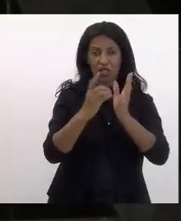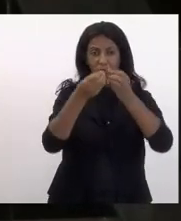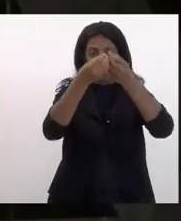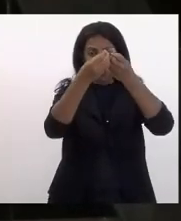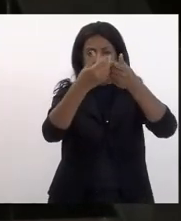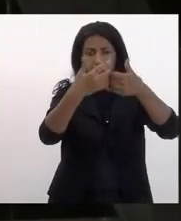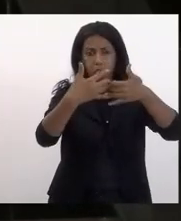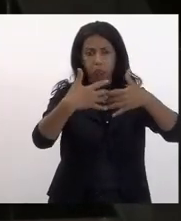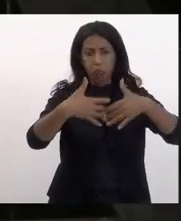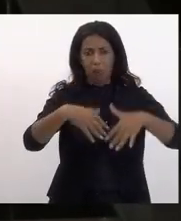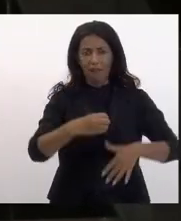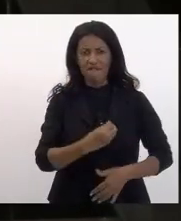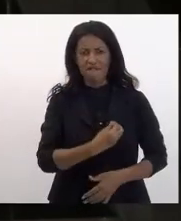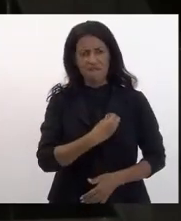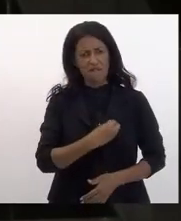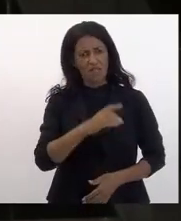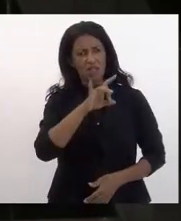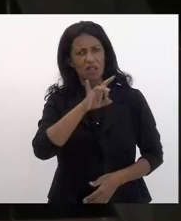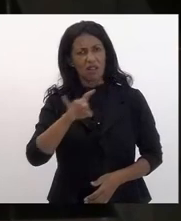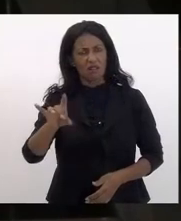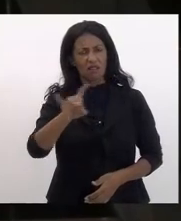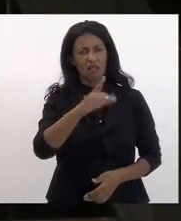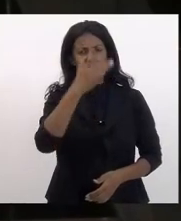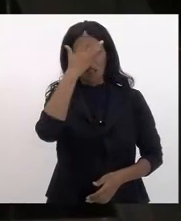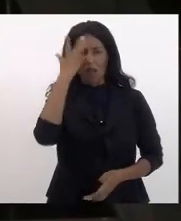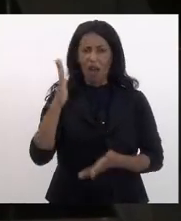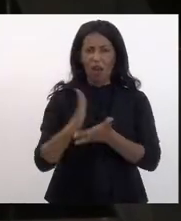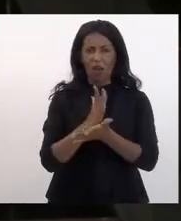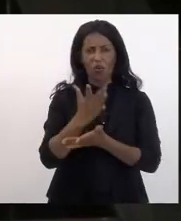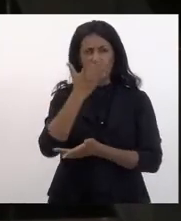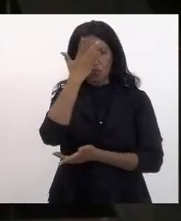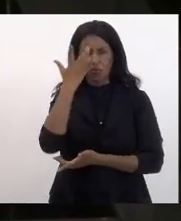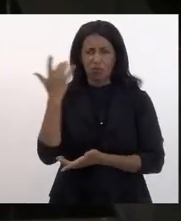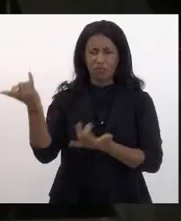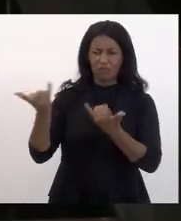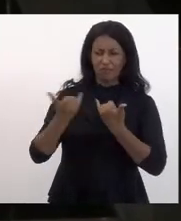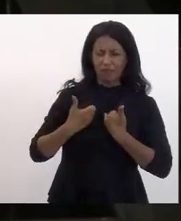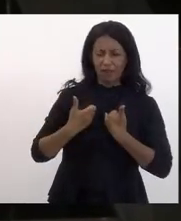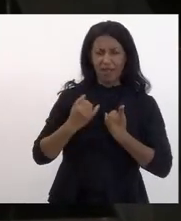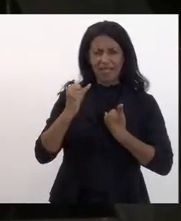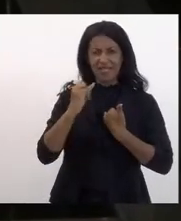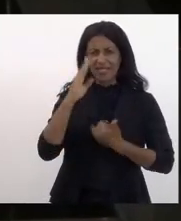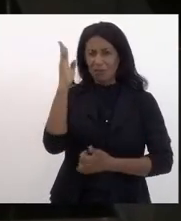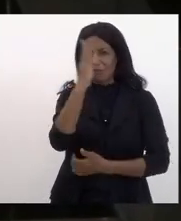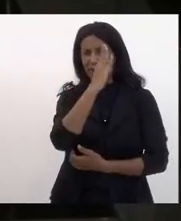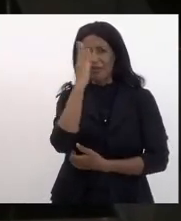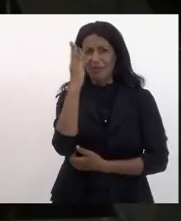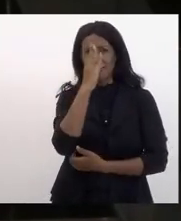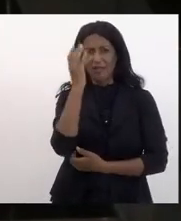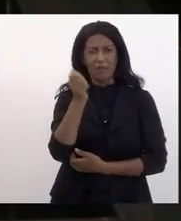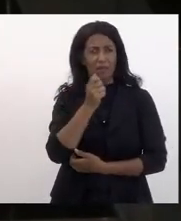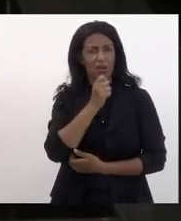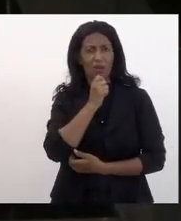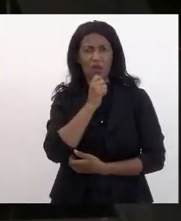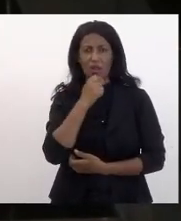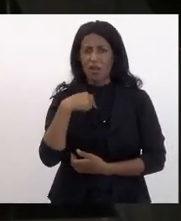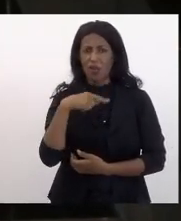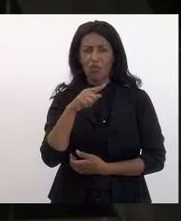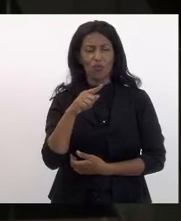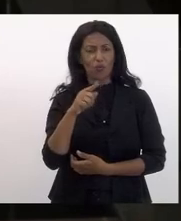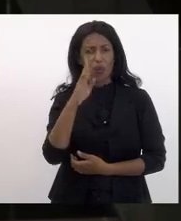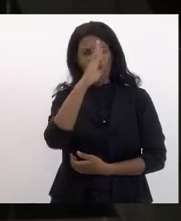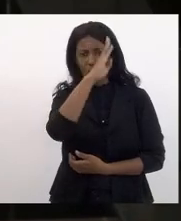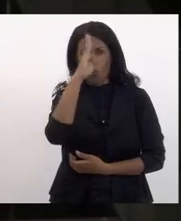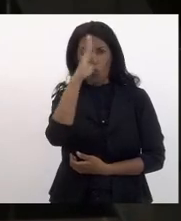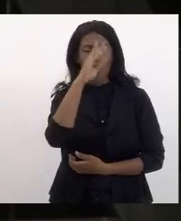destruindo a vida das pessoas. Algumas pessoas me disseram, Márcio, se eu passar mal, eu não vou pegar Uber.